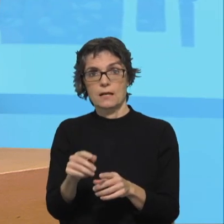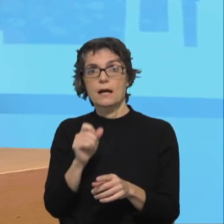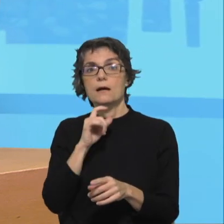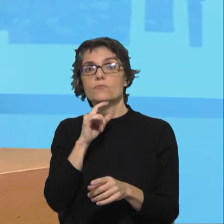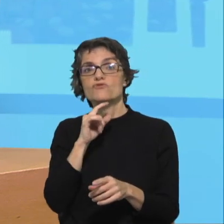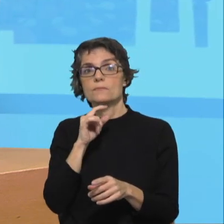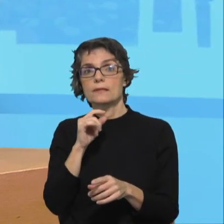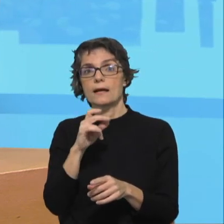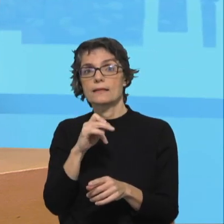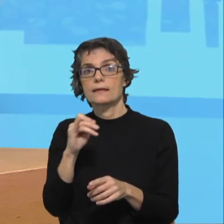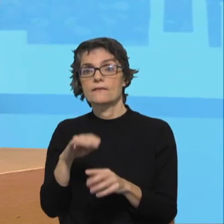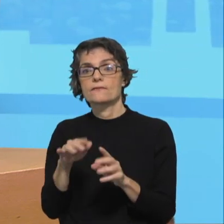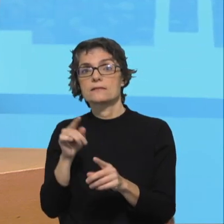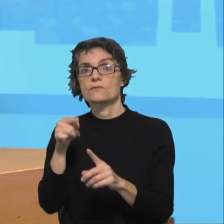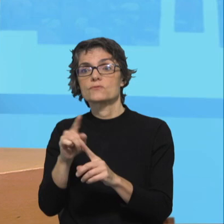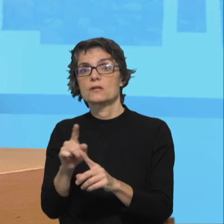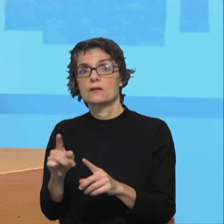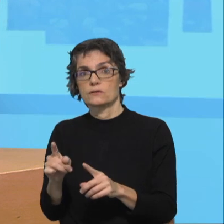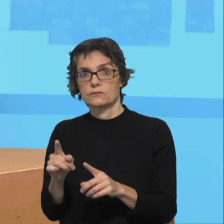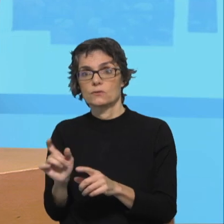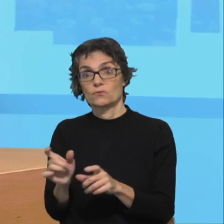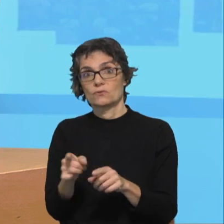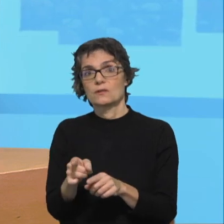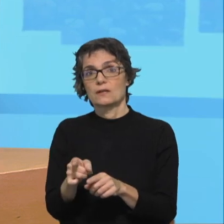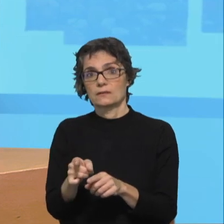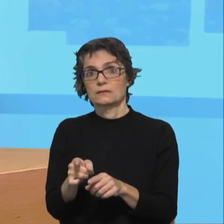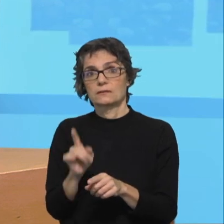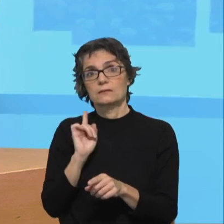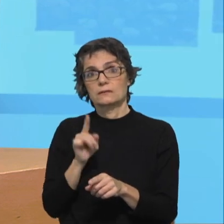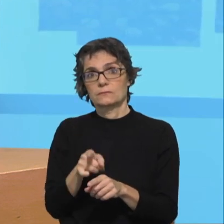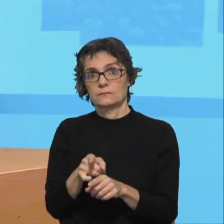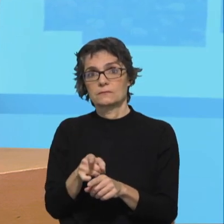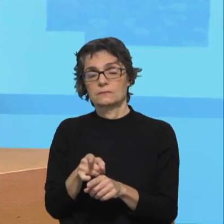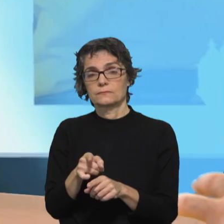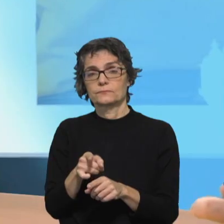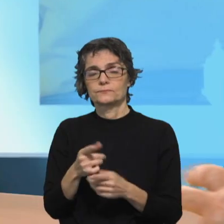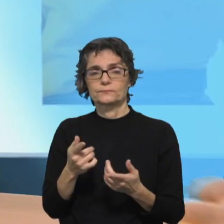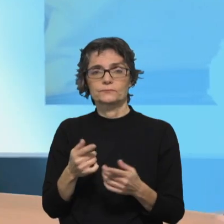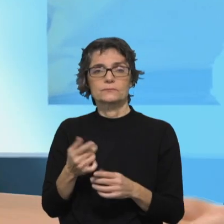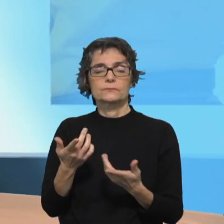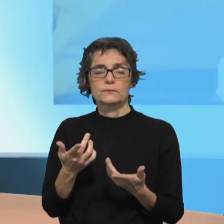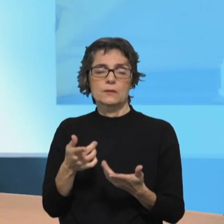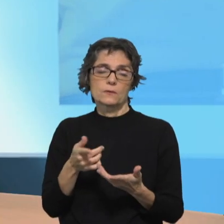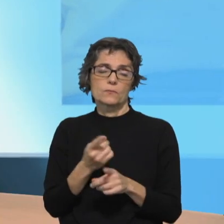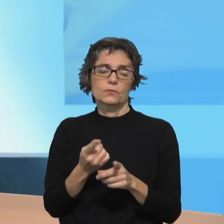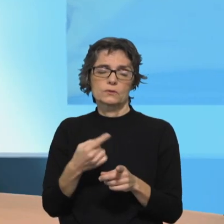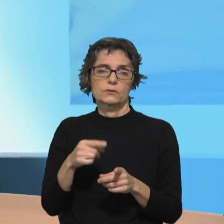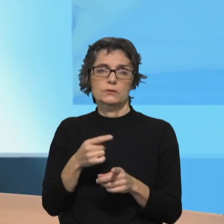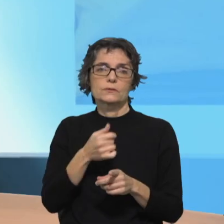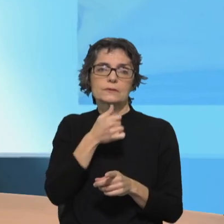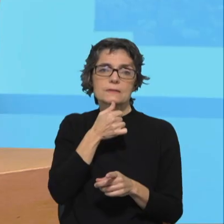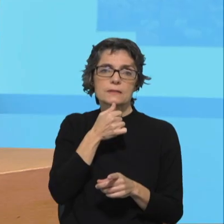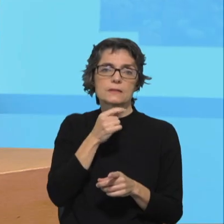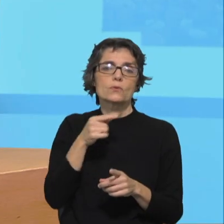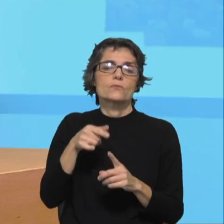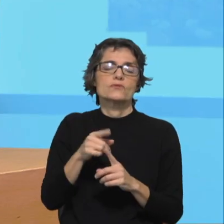usados para atingir determinado fim. Portanto, não é o fim em si mesmo que justifica a utilização de quaisquer